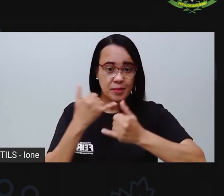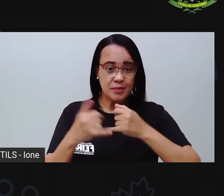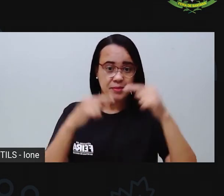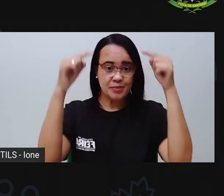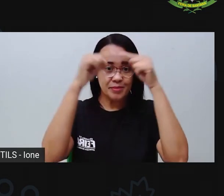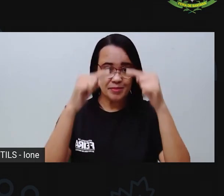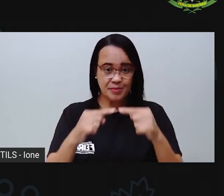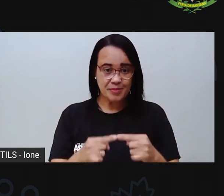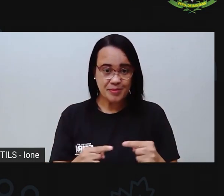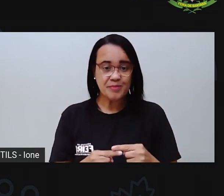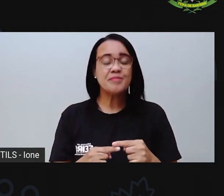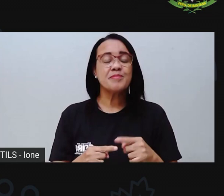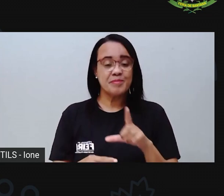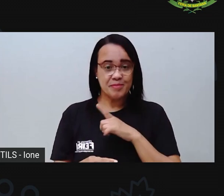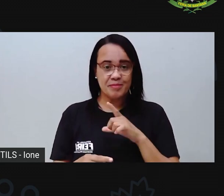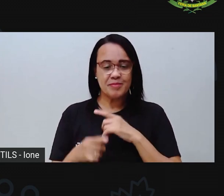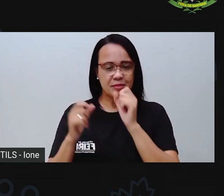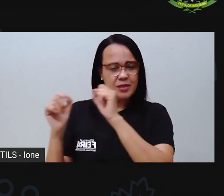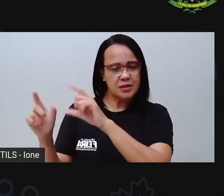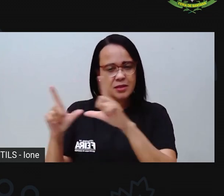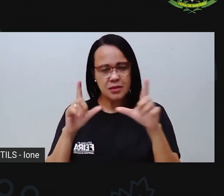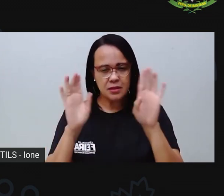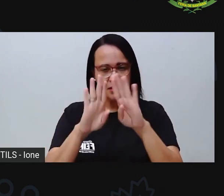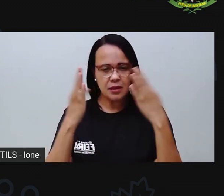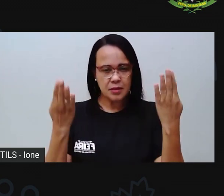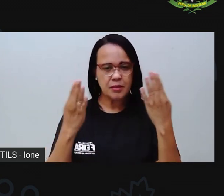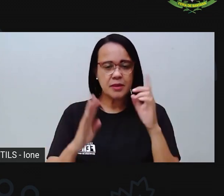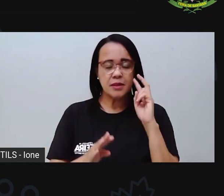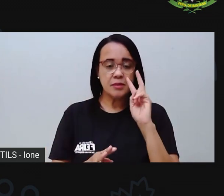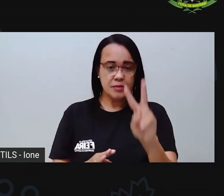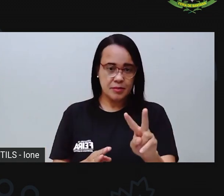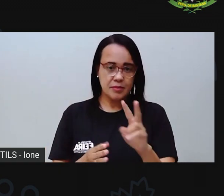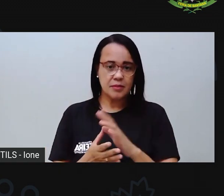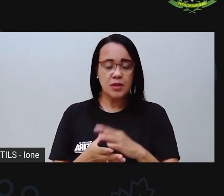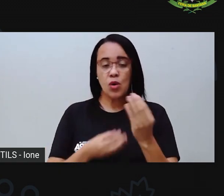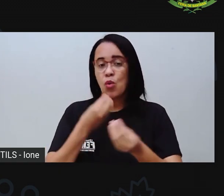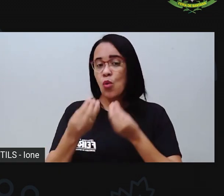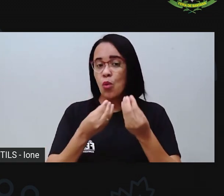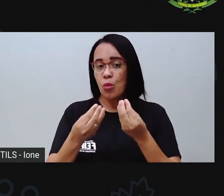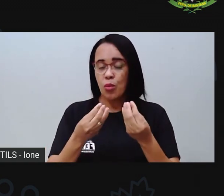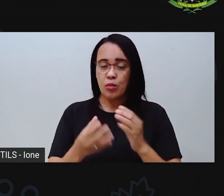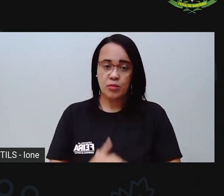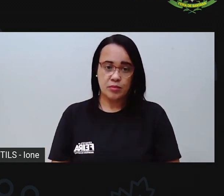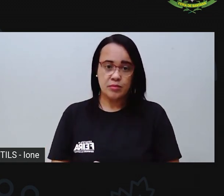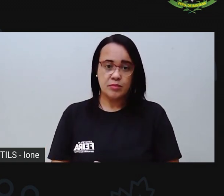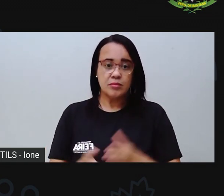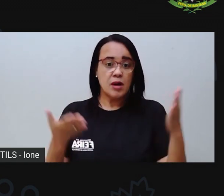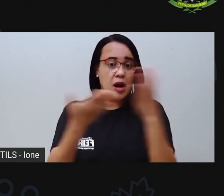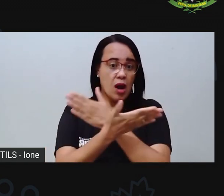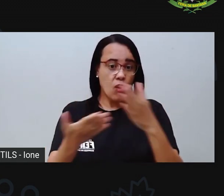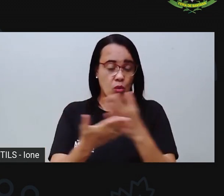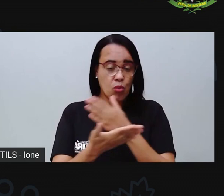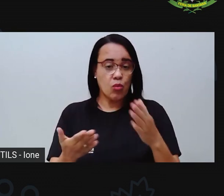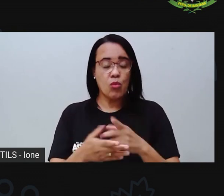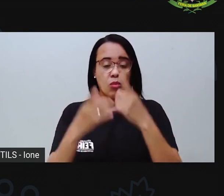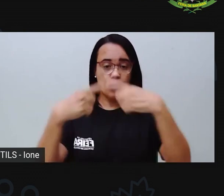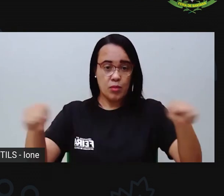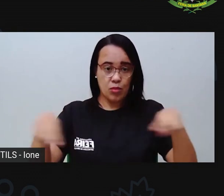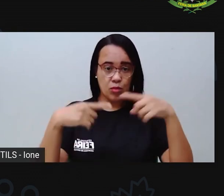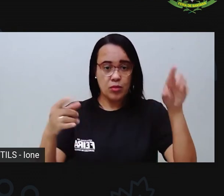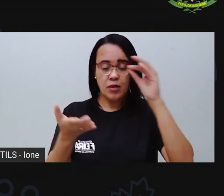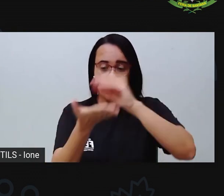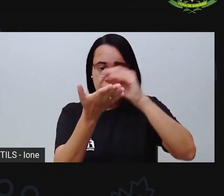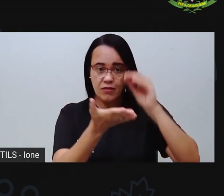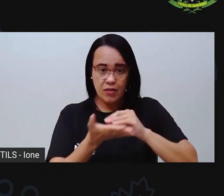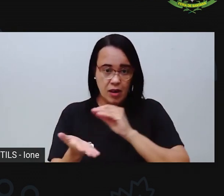Deixa só a Pro abrir aqui para a gente fazer. Então, a gente vai completar algumas partes da parlenda.